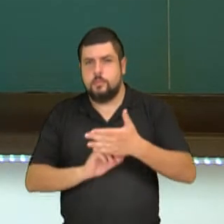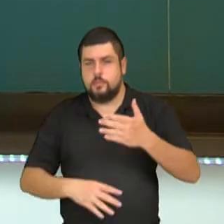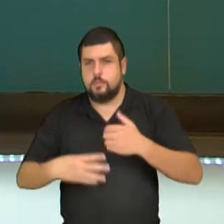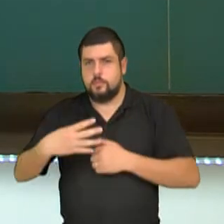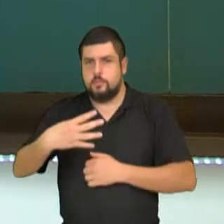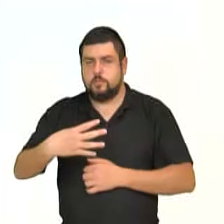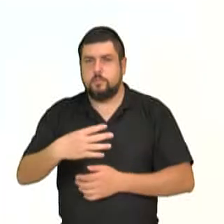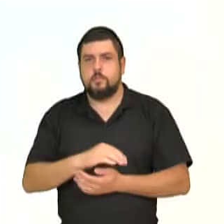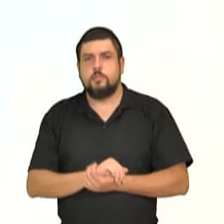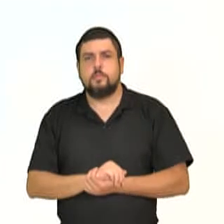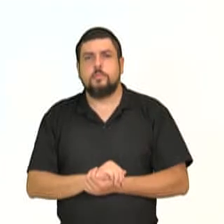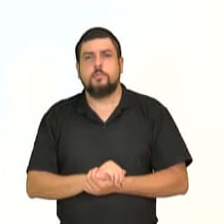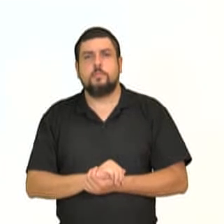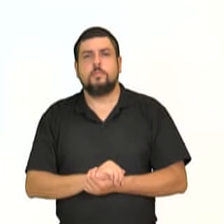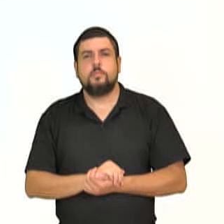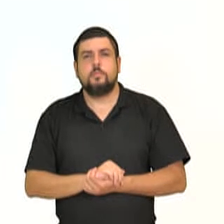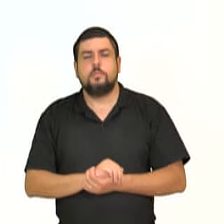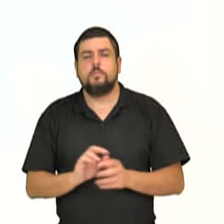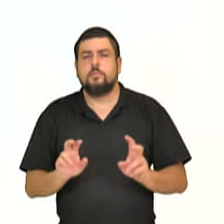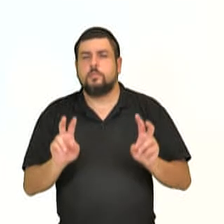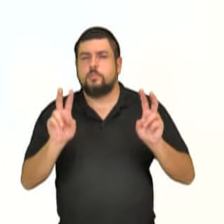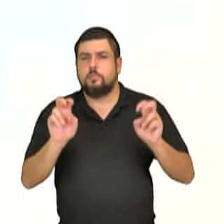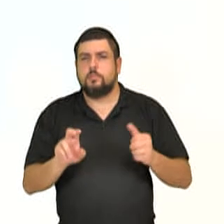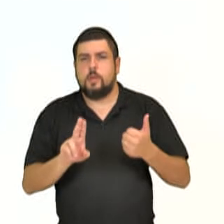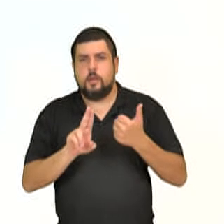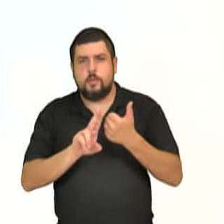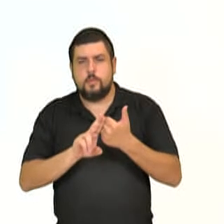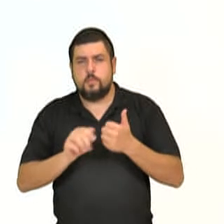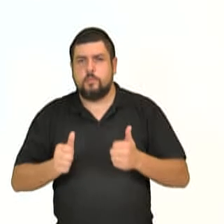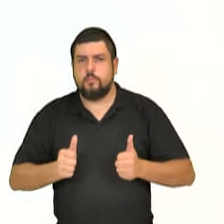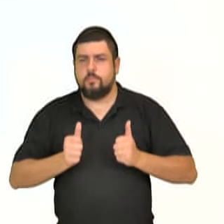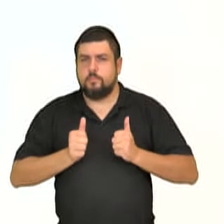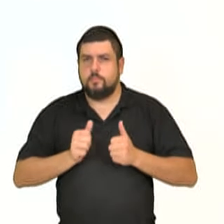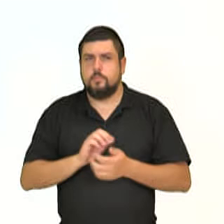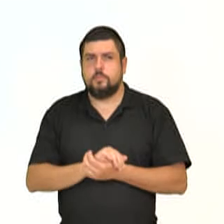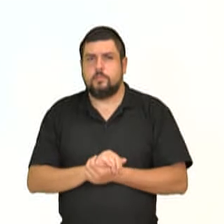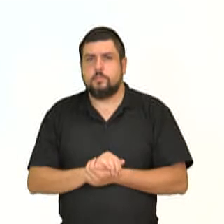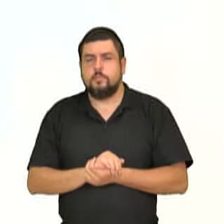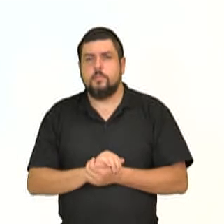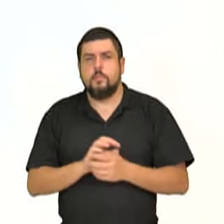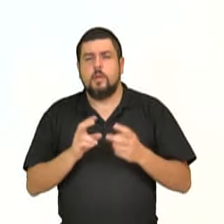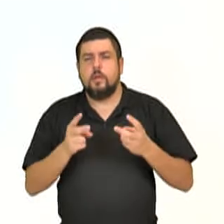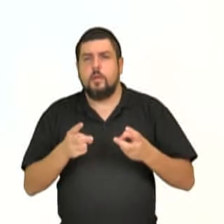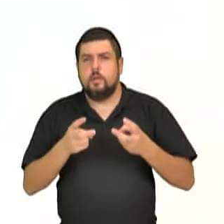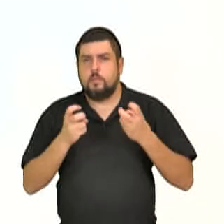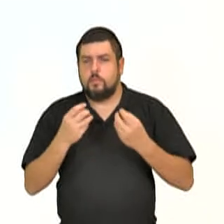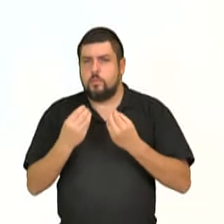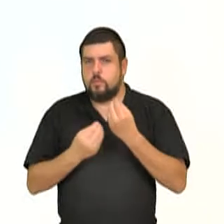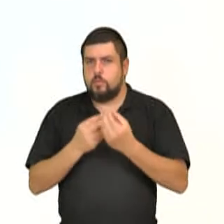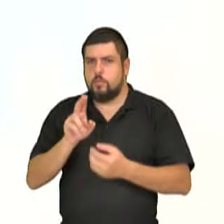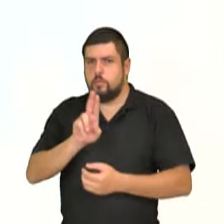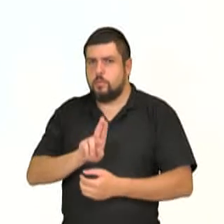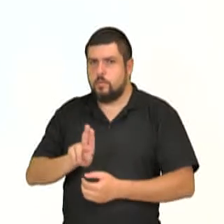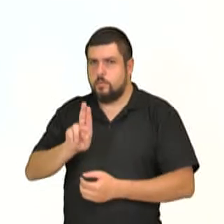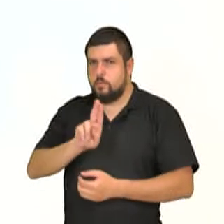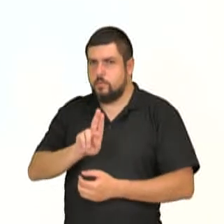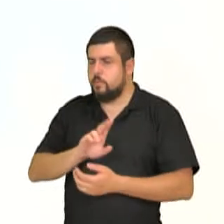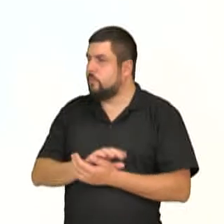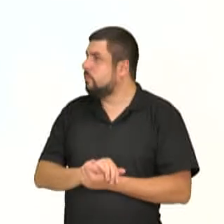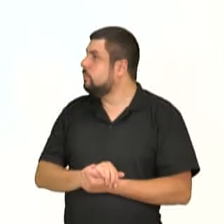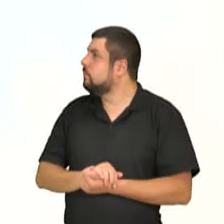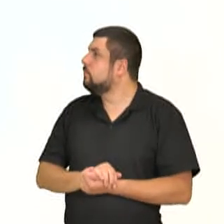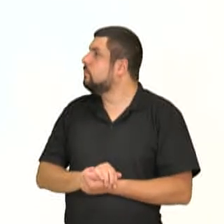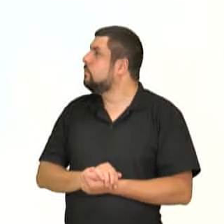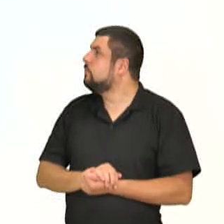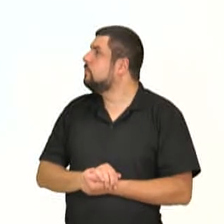agora, sobre esses pronomes neutros. Observa agora alguns usos de eso. Luego,